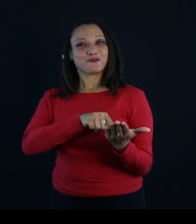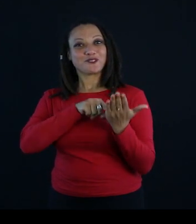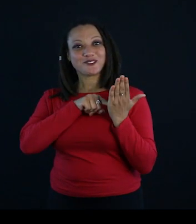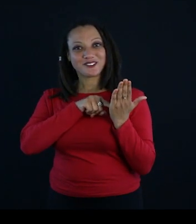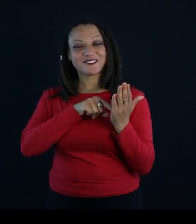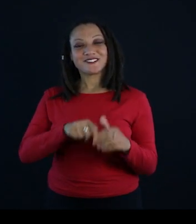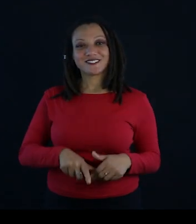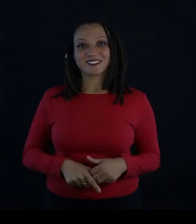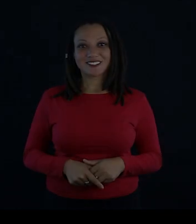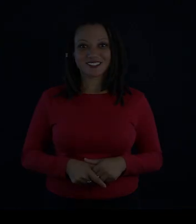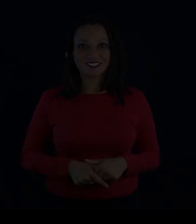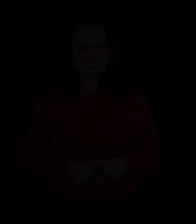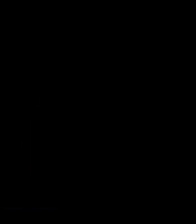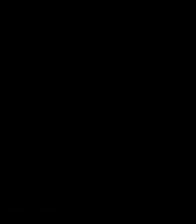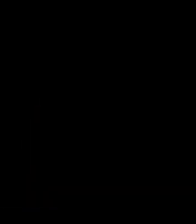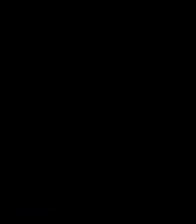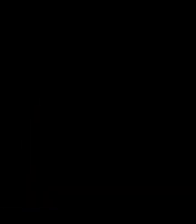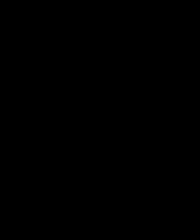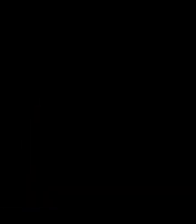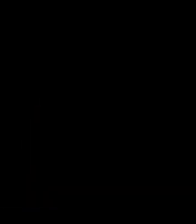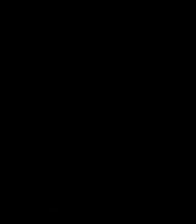simples e expressivo.